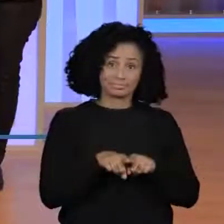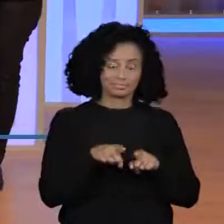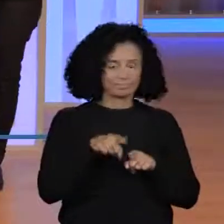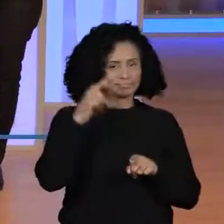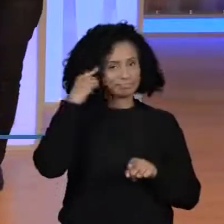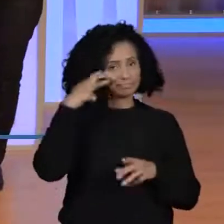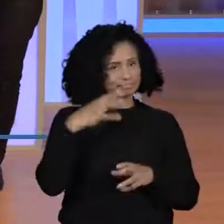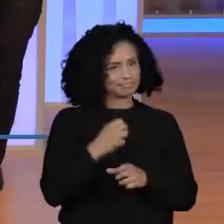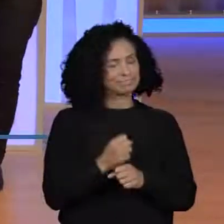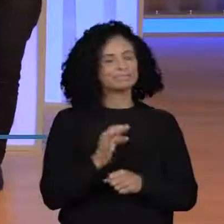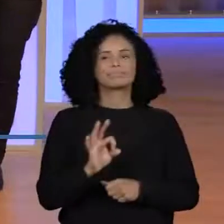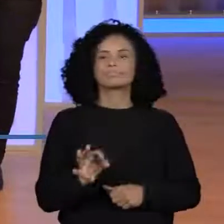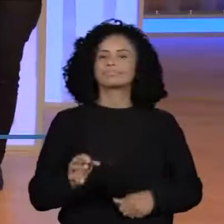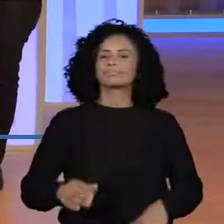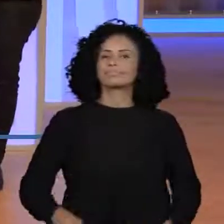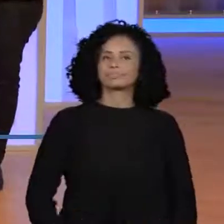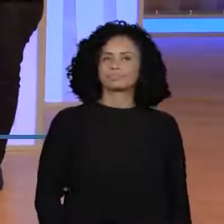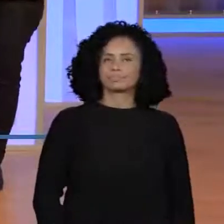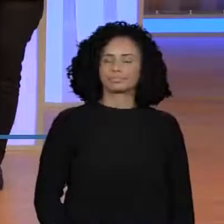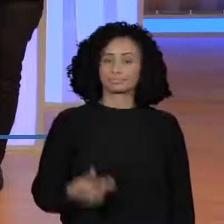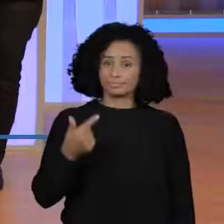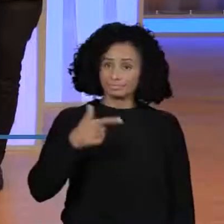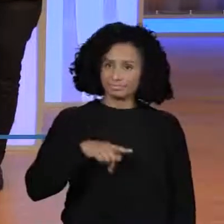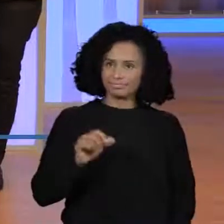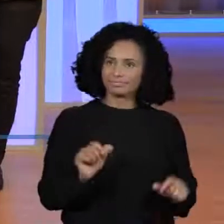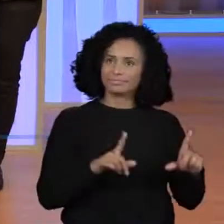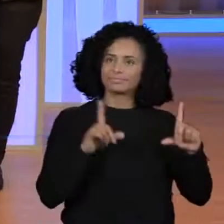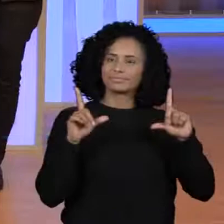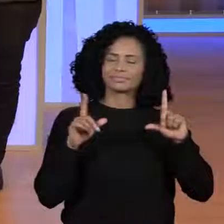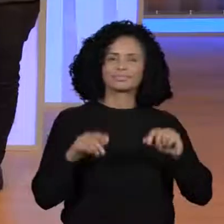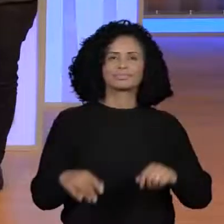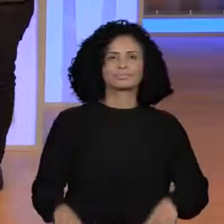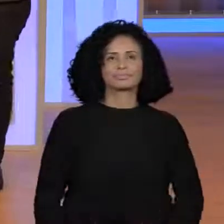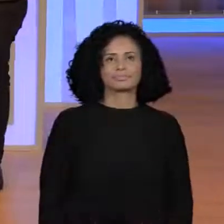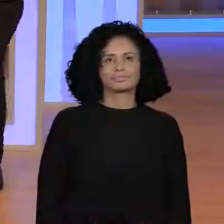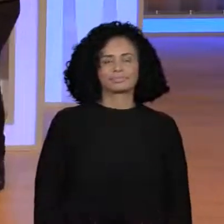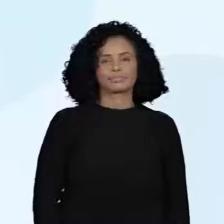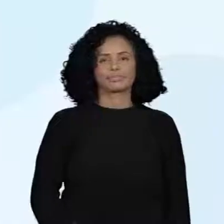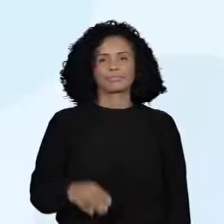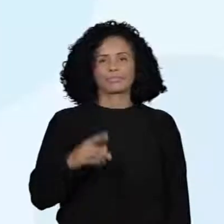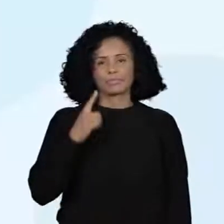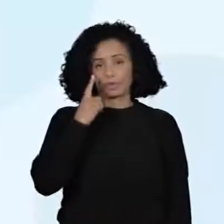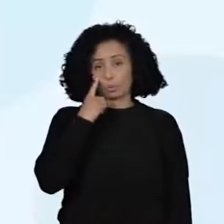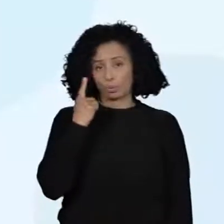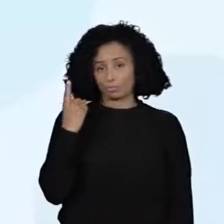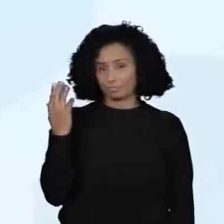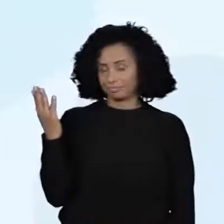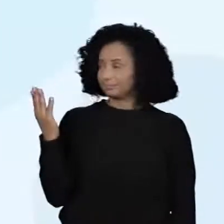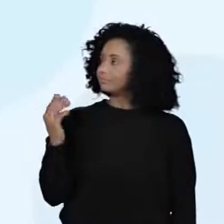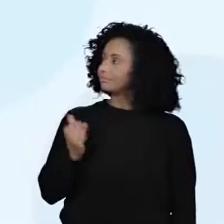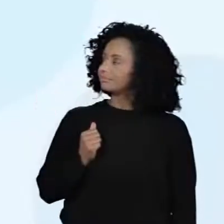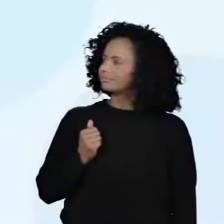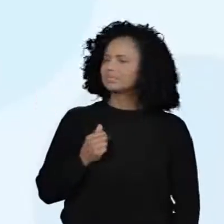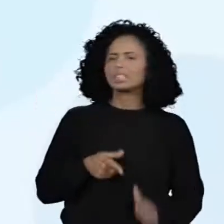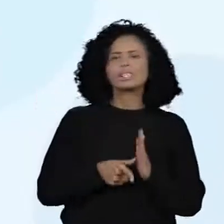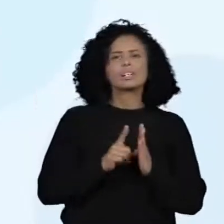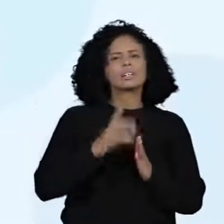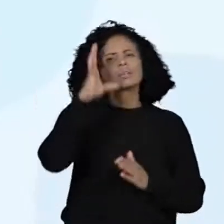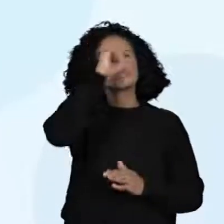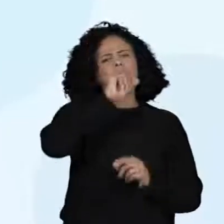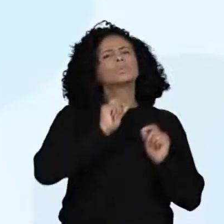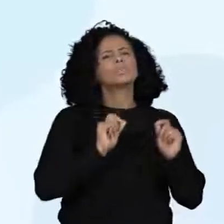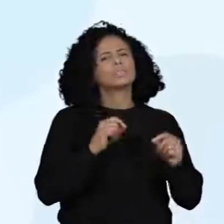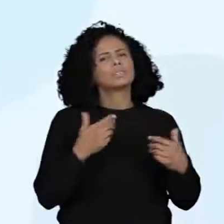mental, não é, Pro? Isso mesmo. Então vamos lá, sem mais delongas, para a nossa atividade. Mas antes, o que vamos aprender